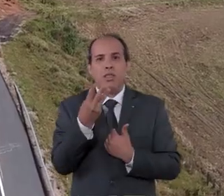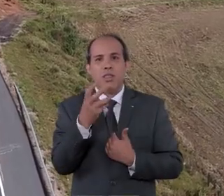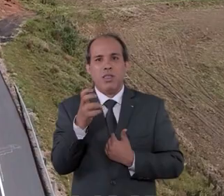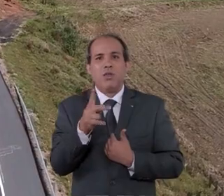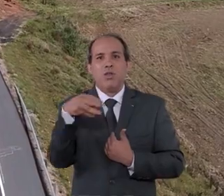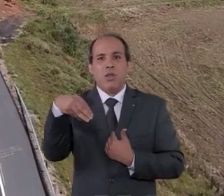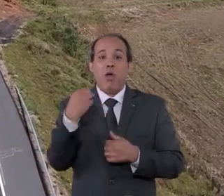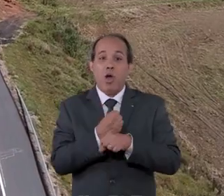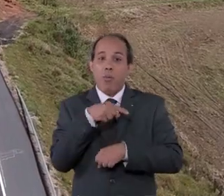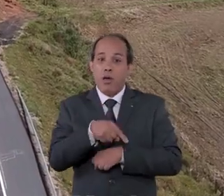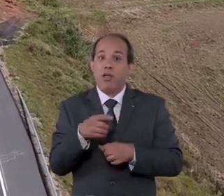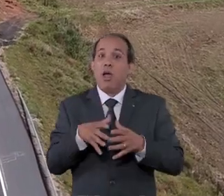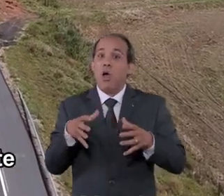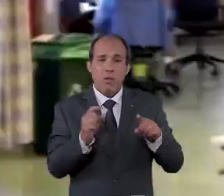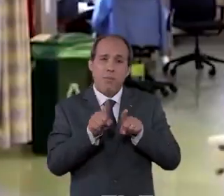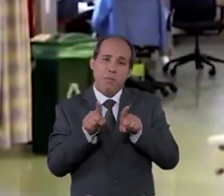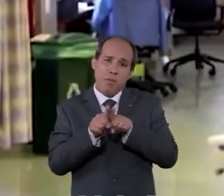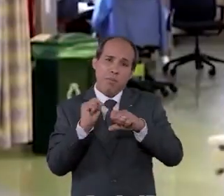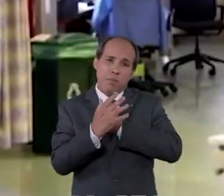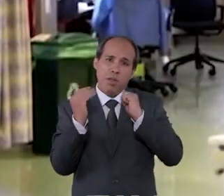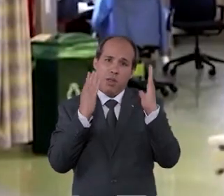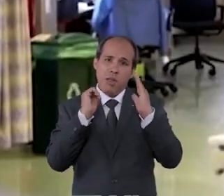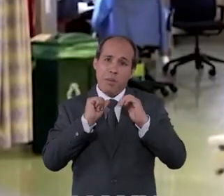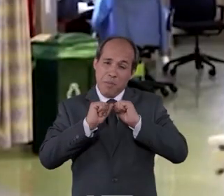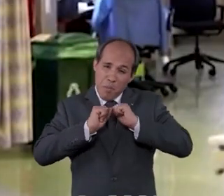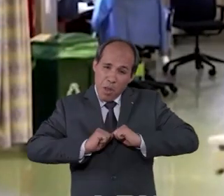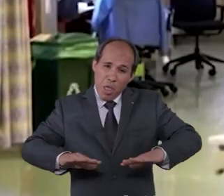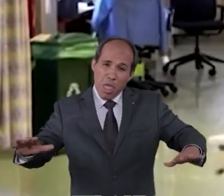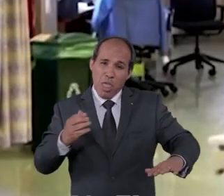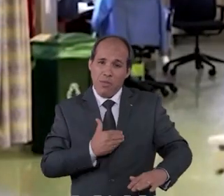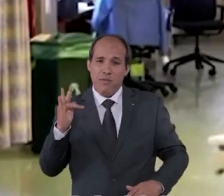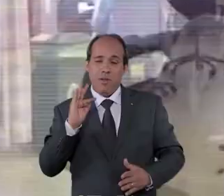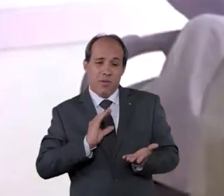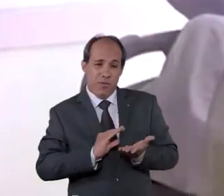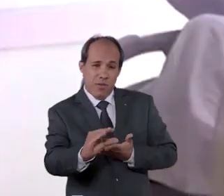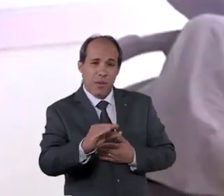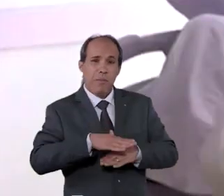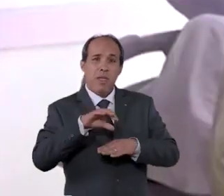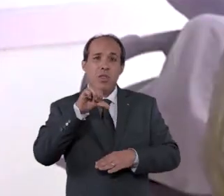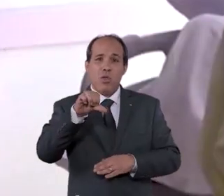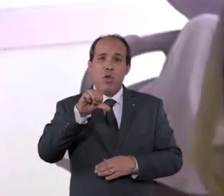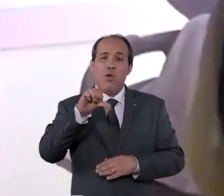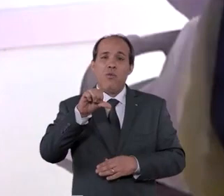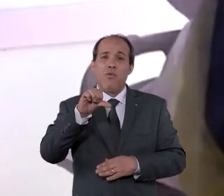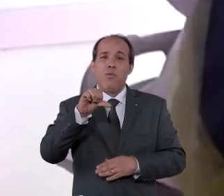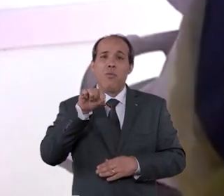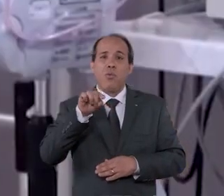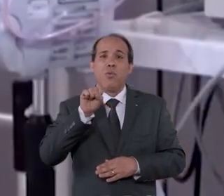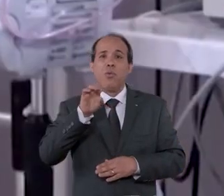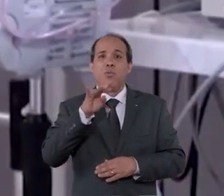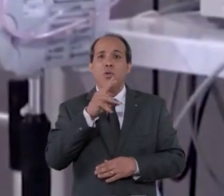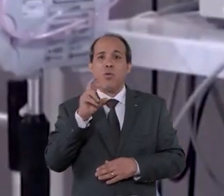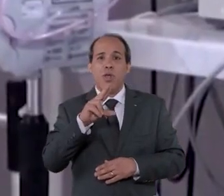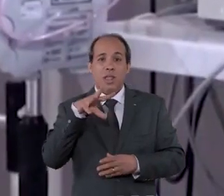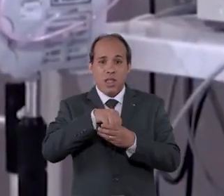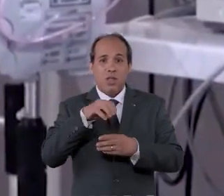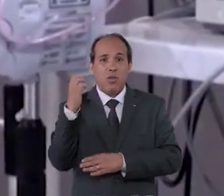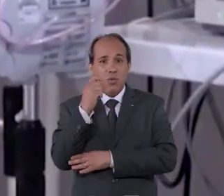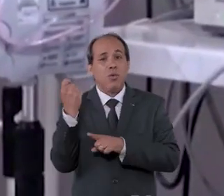duplicados 135 quilômetros. Durante a pandemia, o governo federal destinou para a saúde do Rio Grande do Sul mais